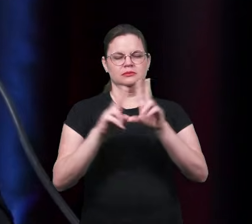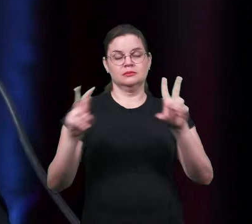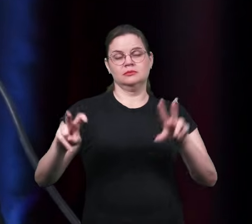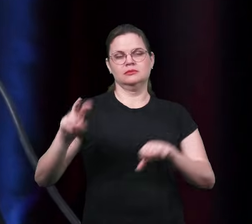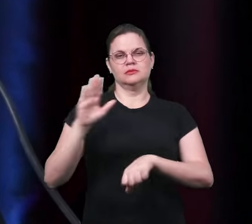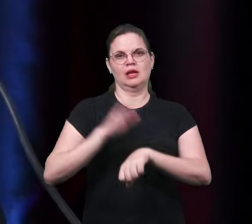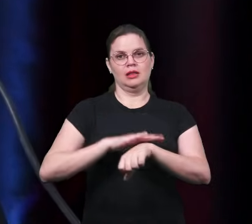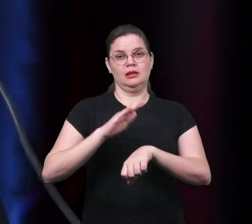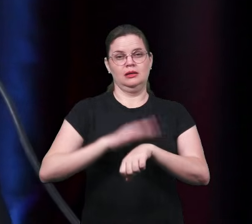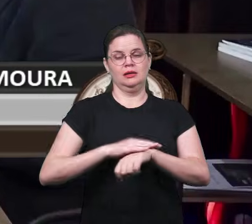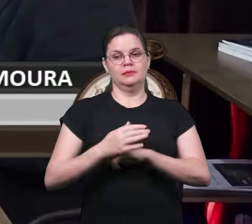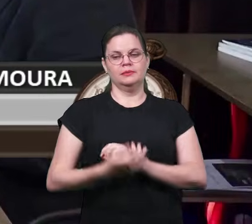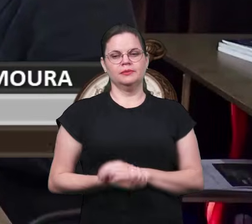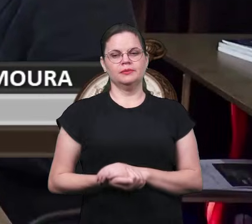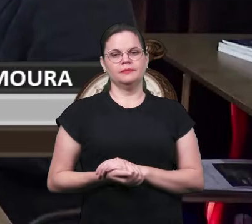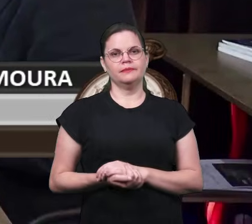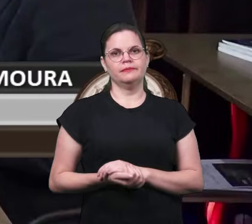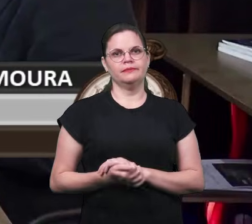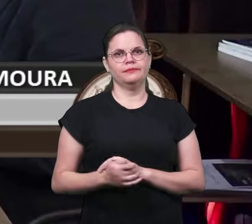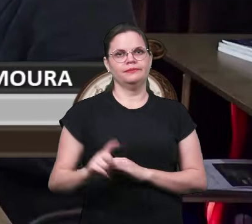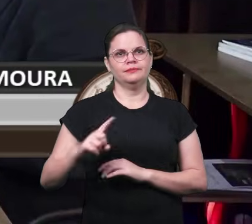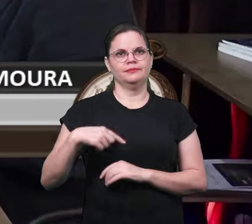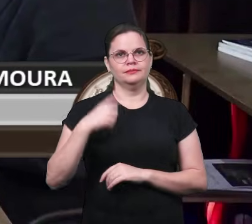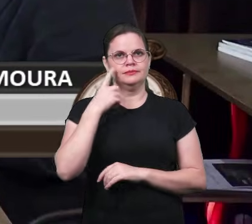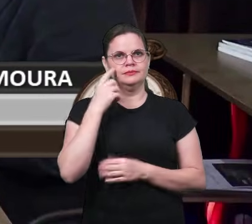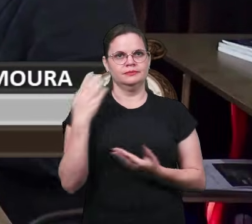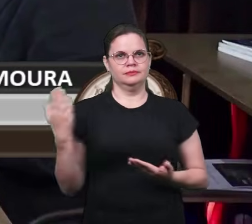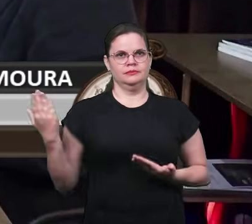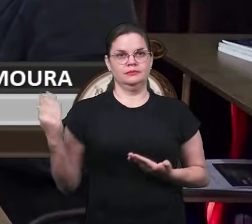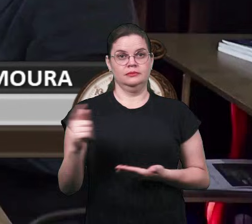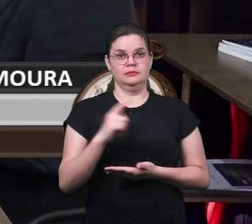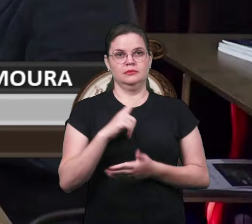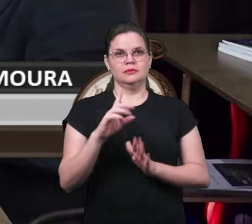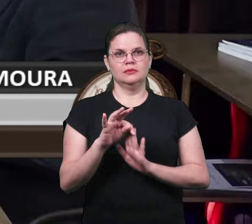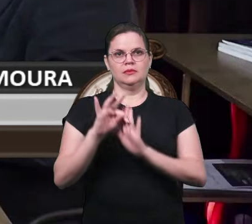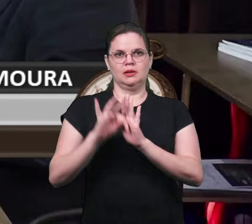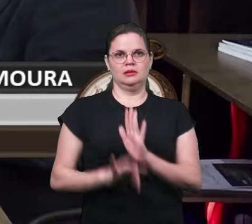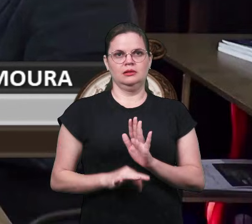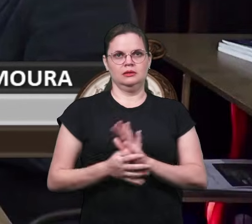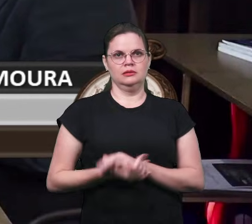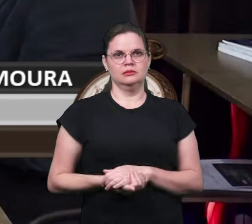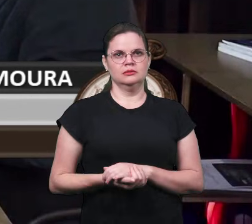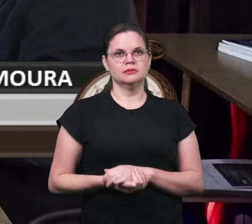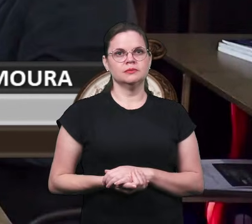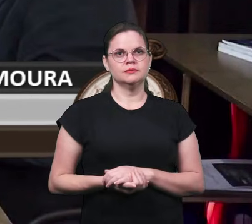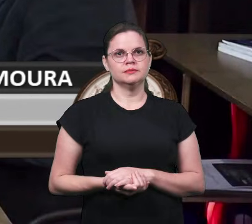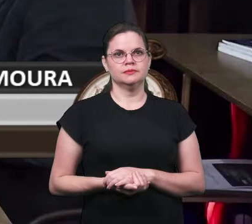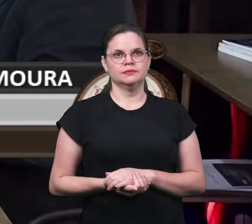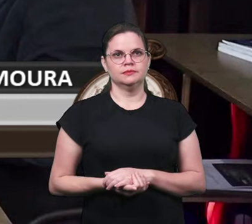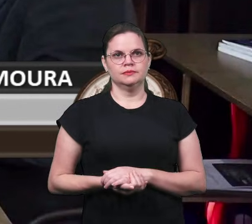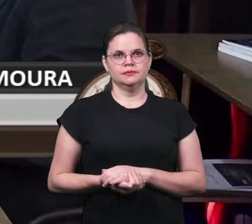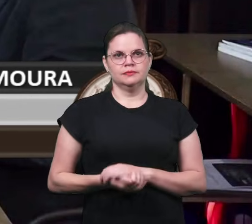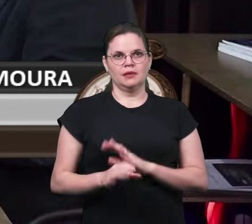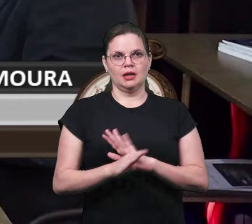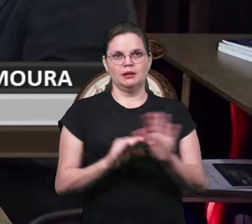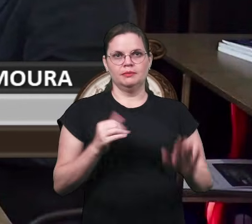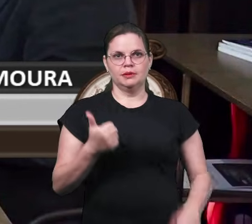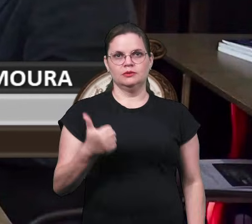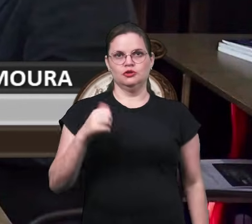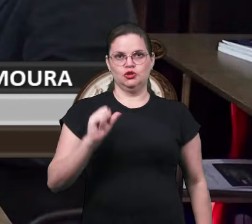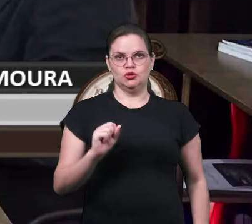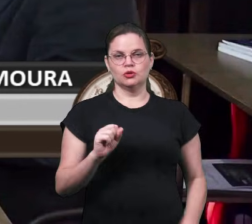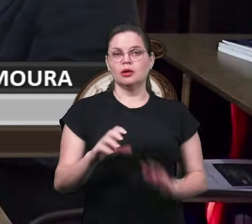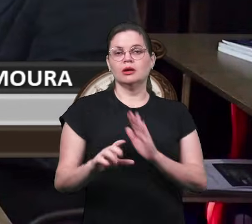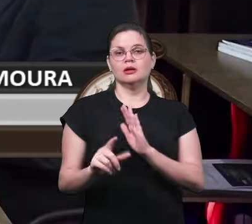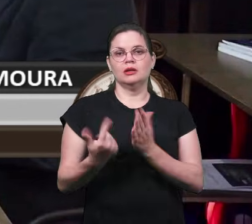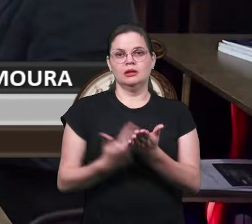Alex, nós vemos aqui que corre no texto, nós estamos dentro do capítulo 18 de Êxodo,